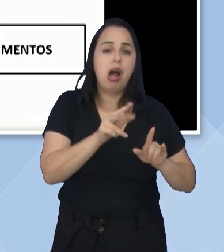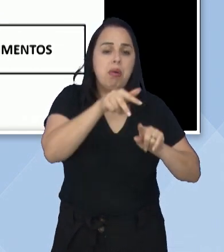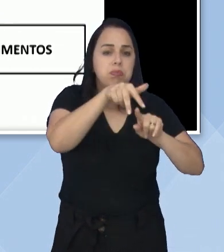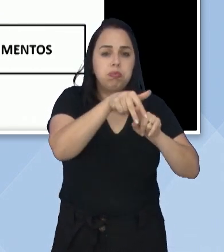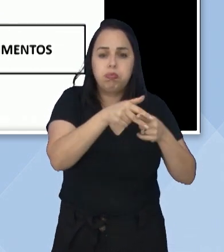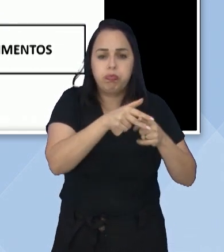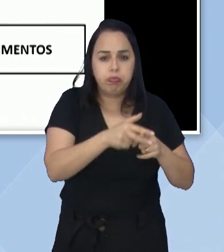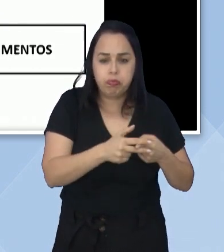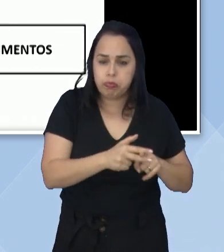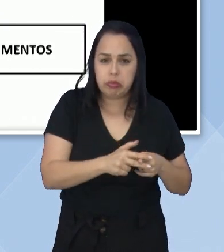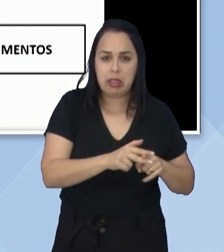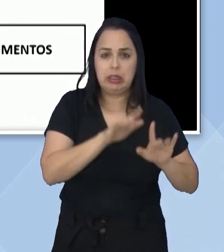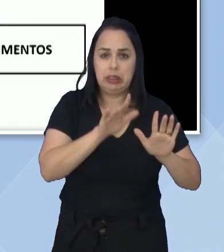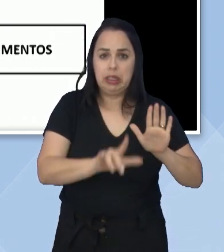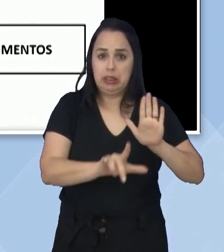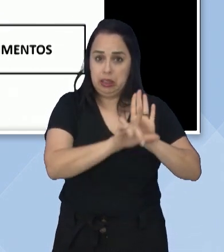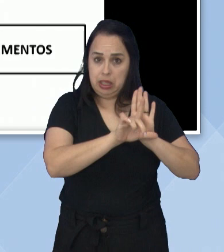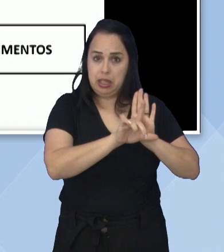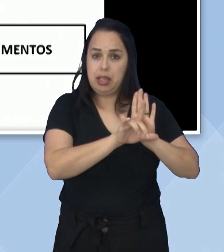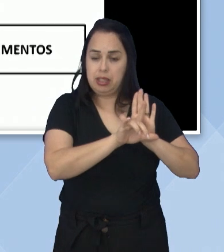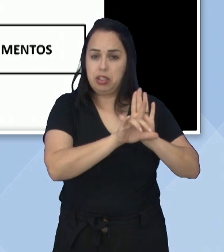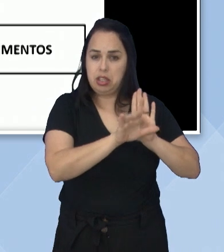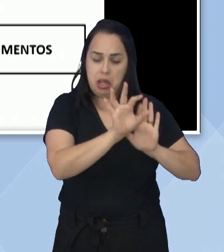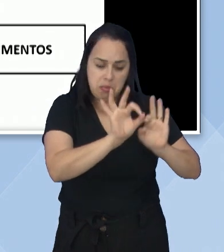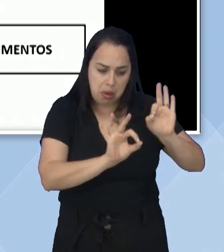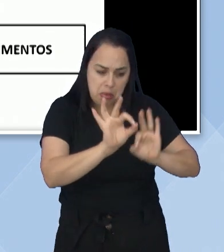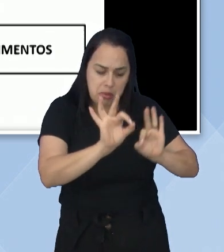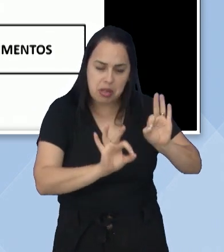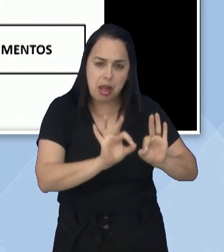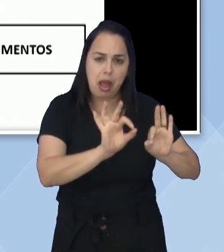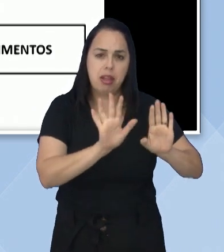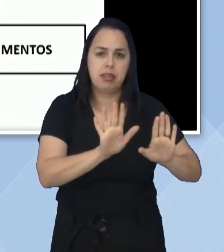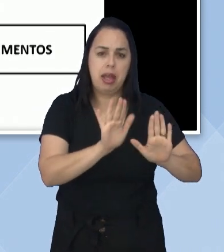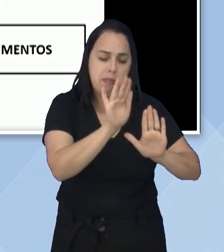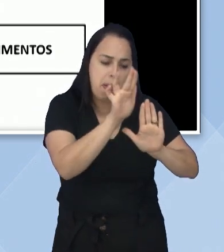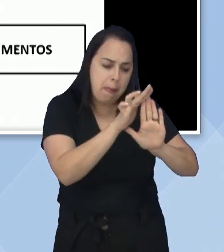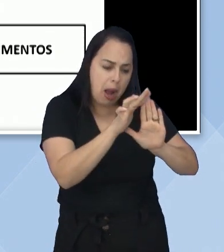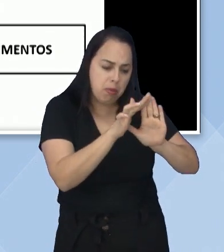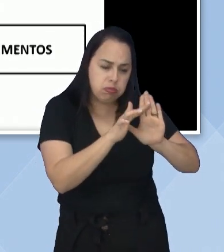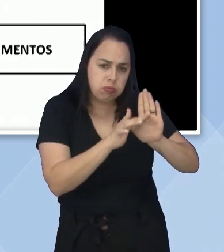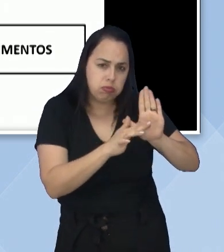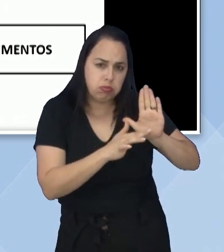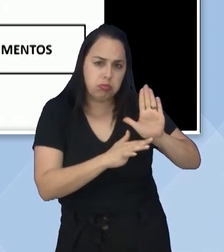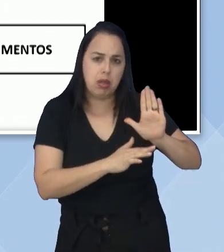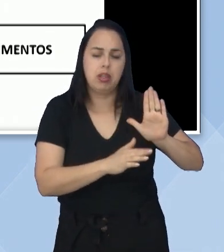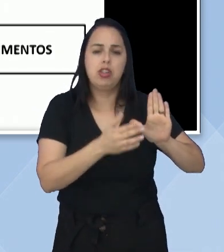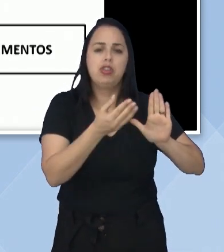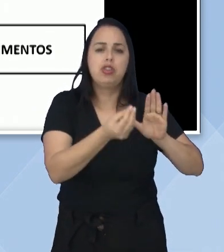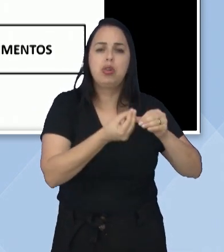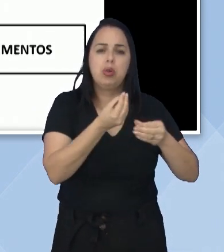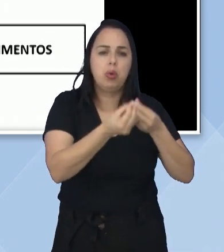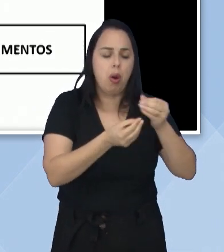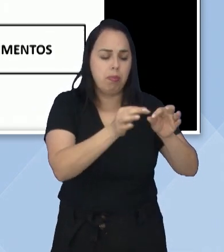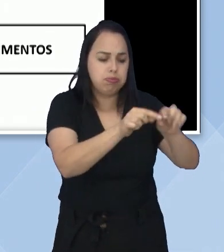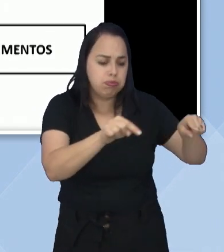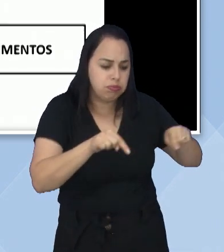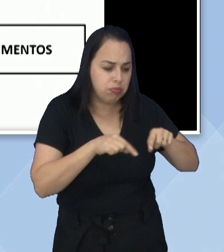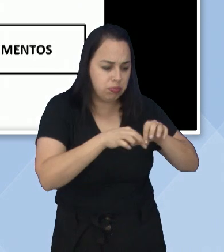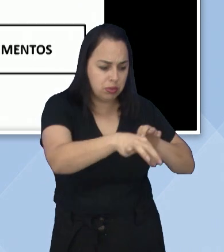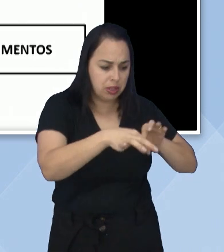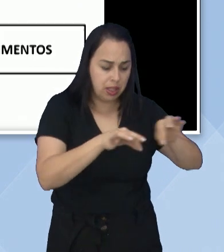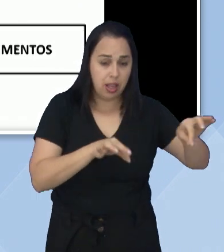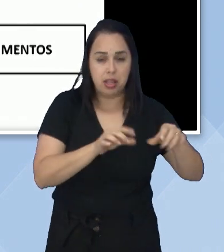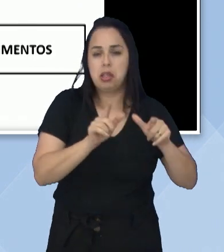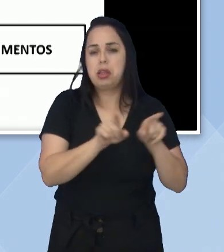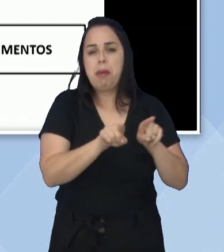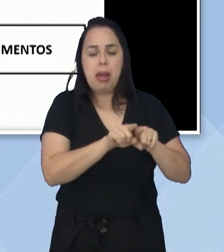parâmetros urbanês com a lei de isolamento além do seu mapa de zoneamento Ela traz uma série de regramentos de parcelamento do solo de classificação de usos